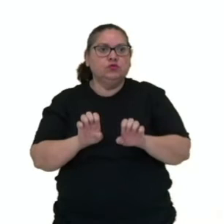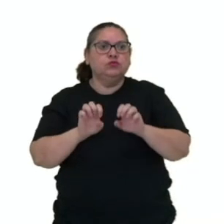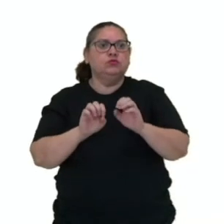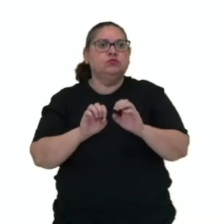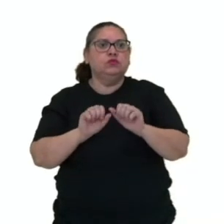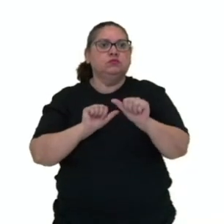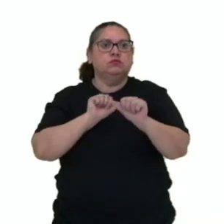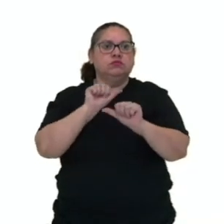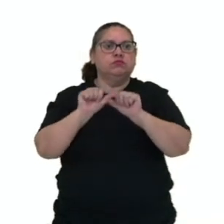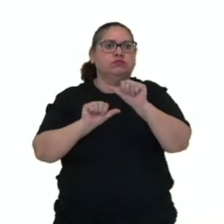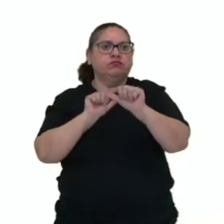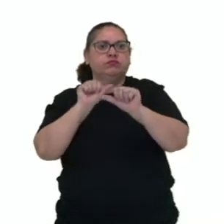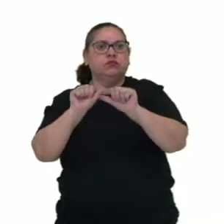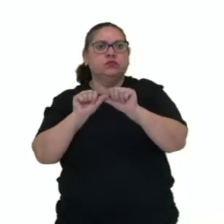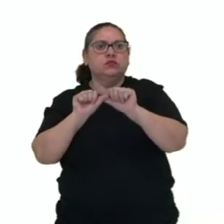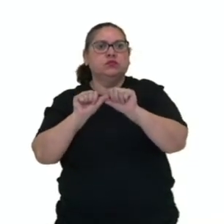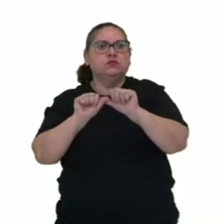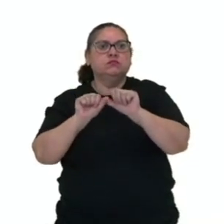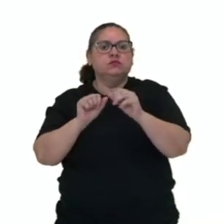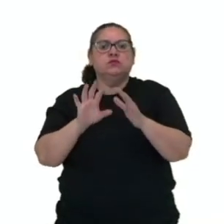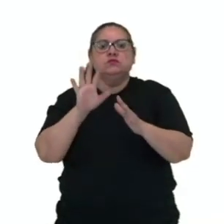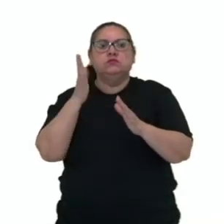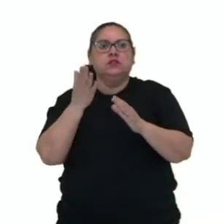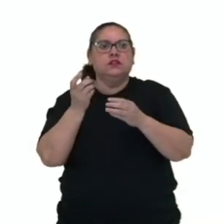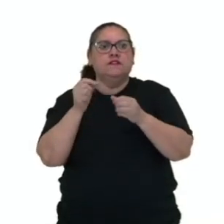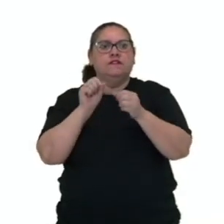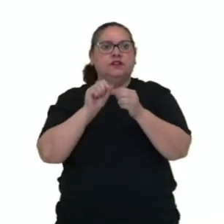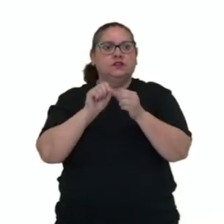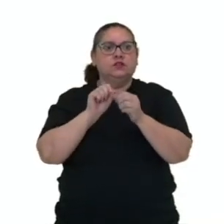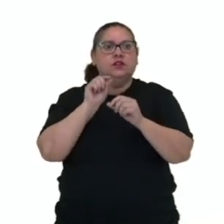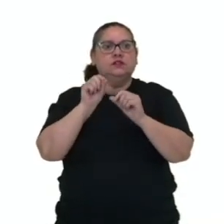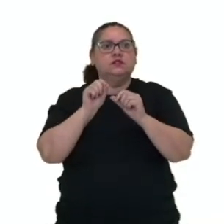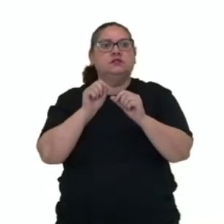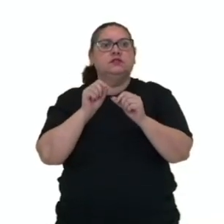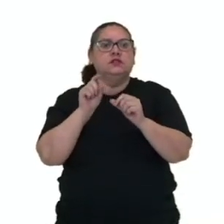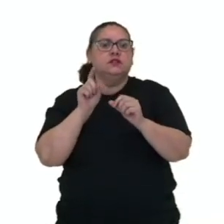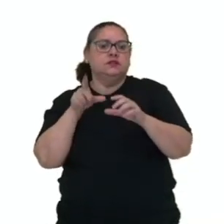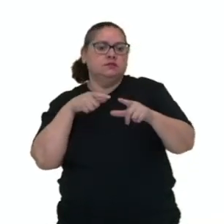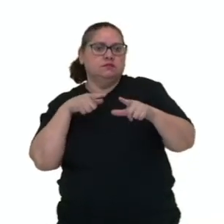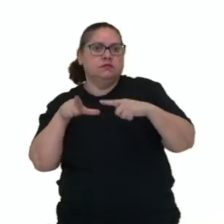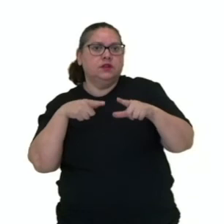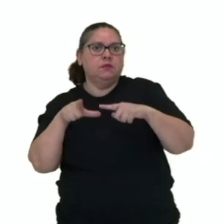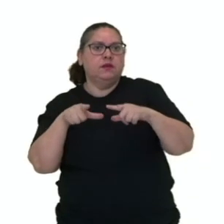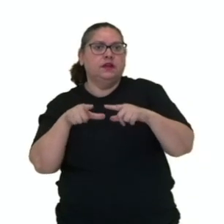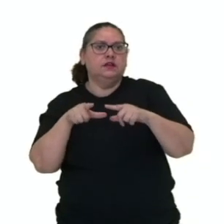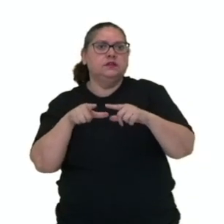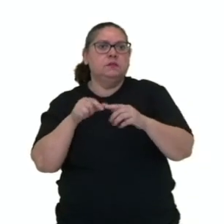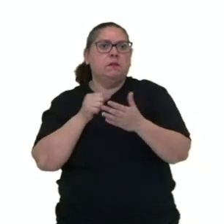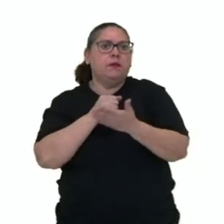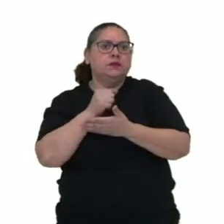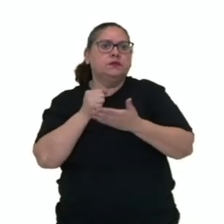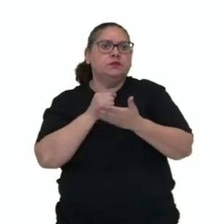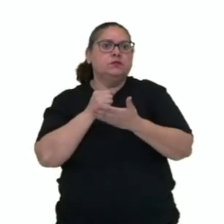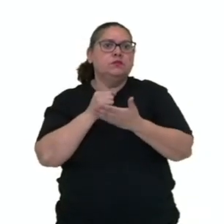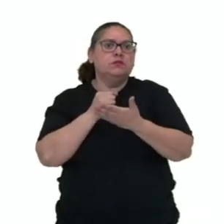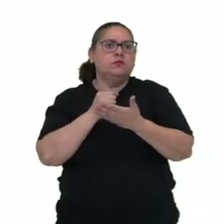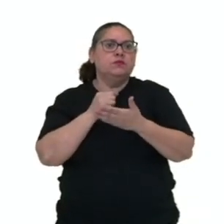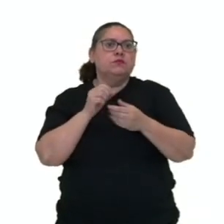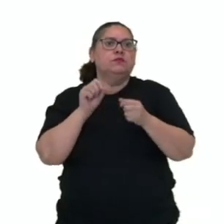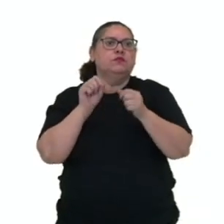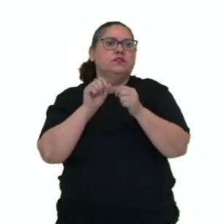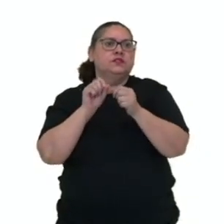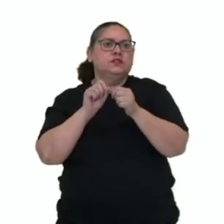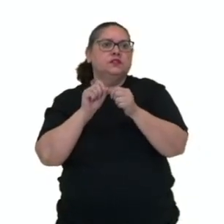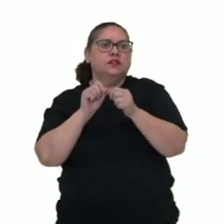alteram todo o seu funcionamento, fazendo com que esses trabalhem, então, basicamente